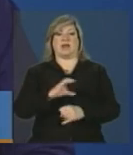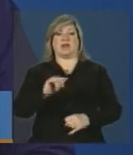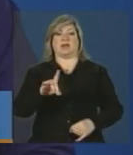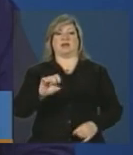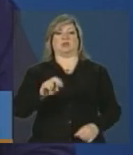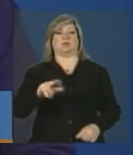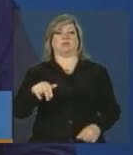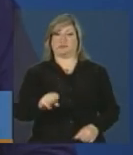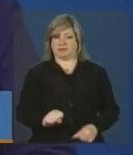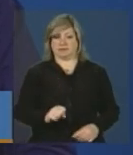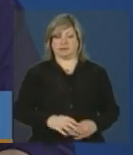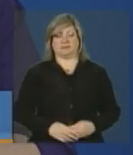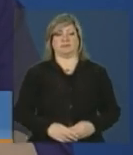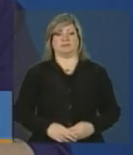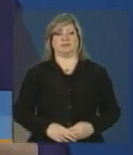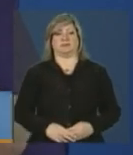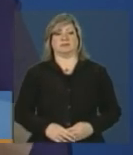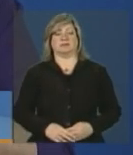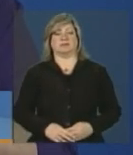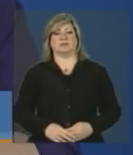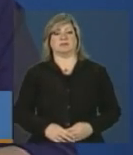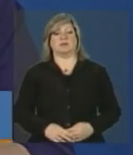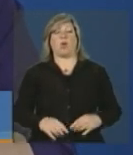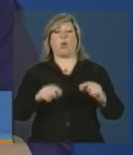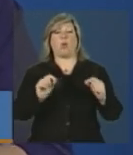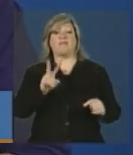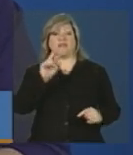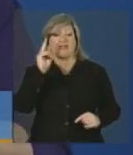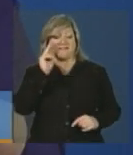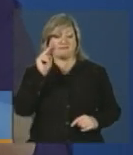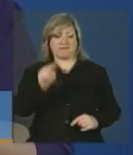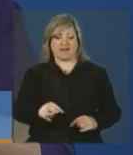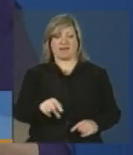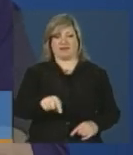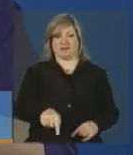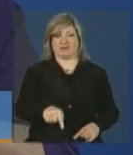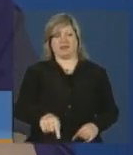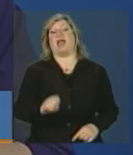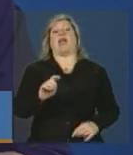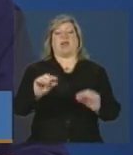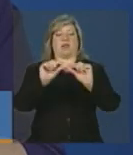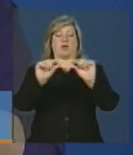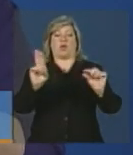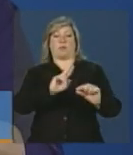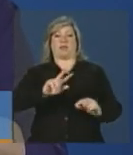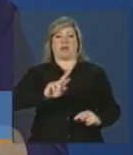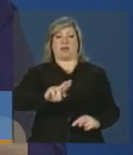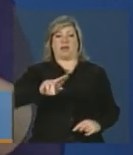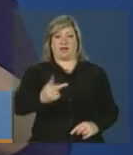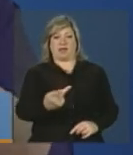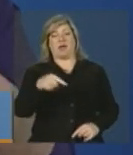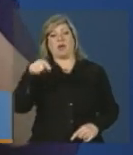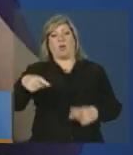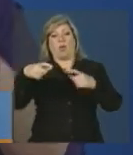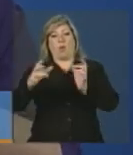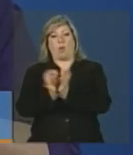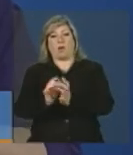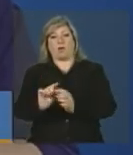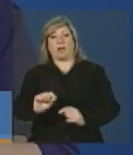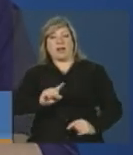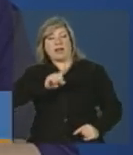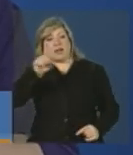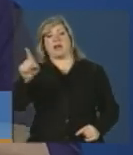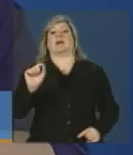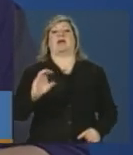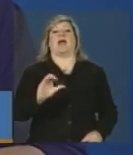CadSuas. O que ele vai ver no CadSuas é a aba Recursos Humanos do órgão lá